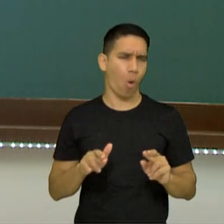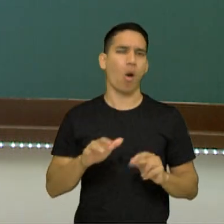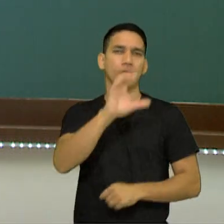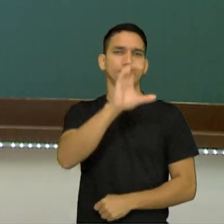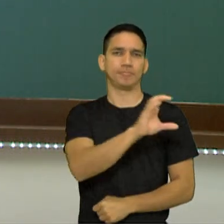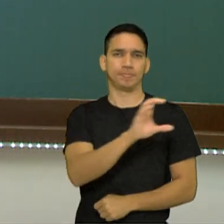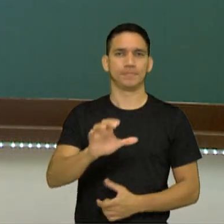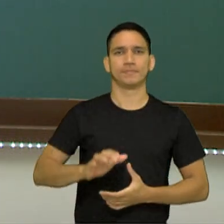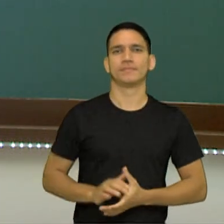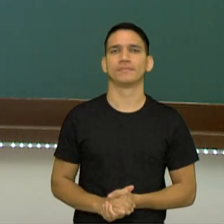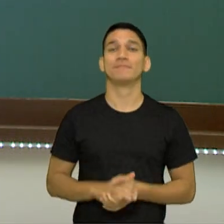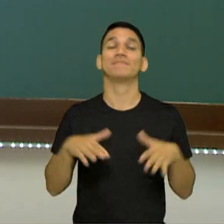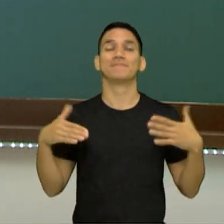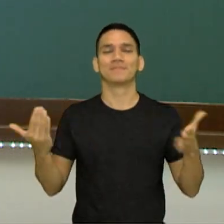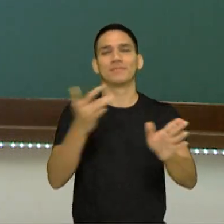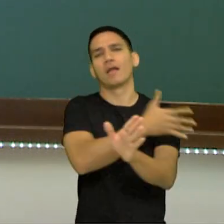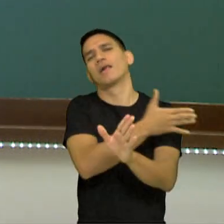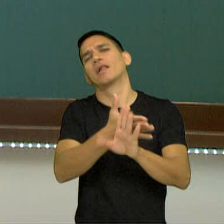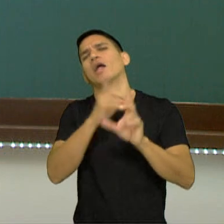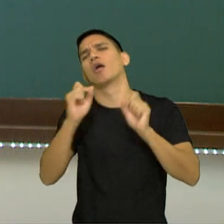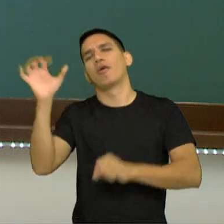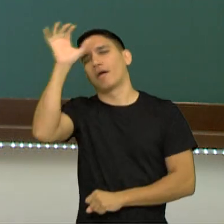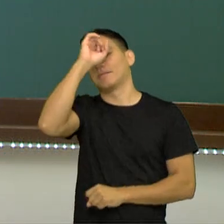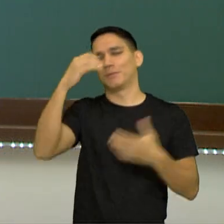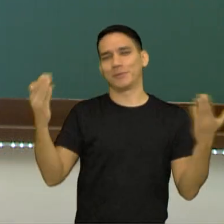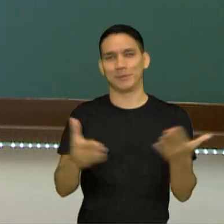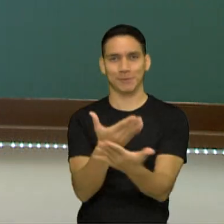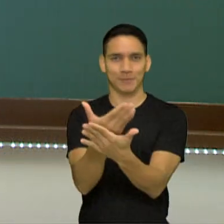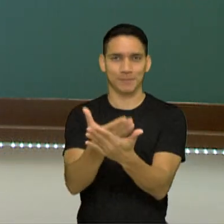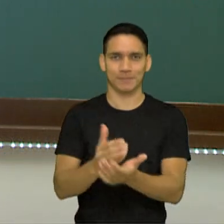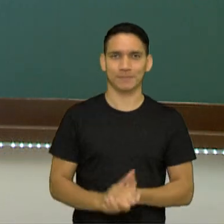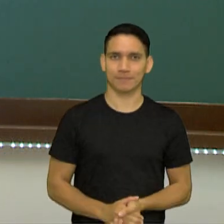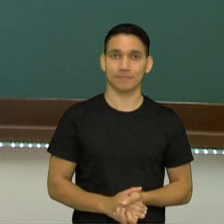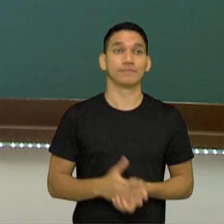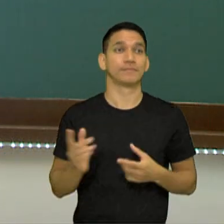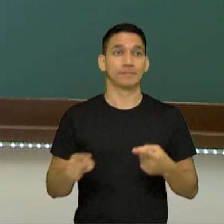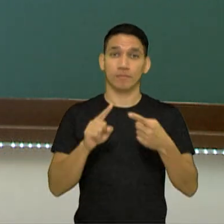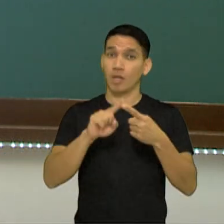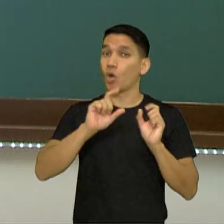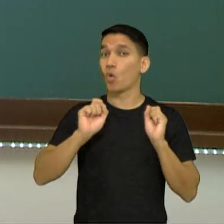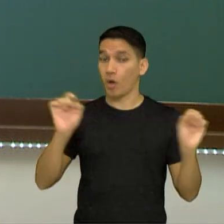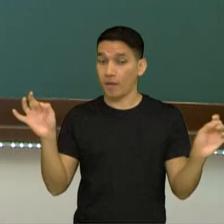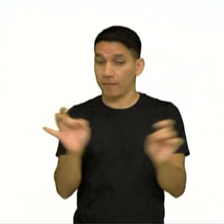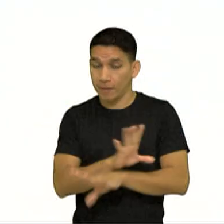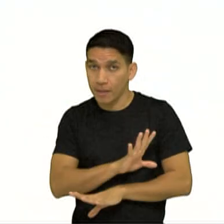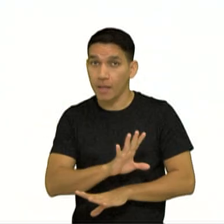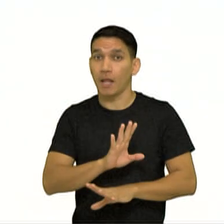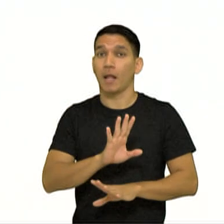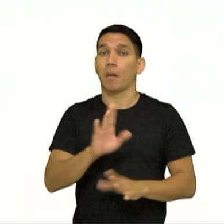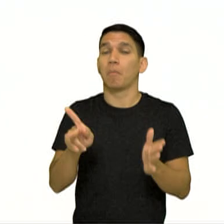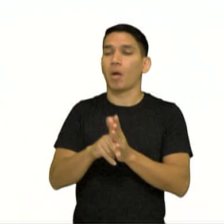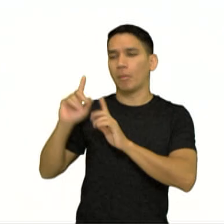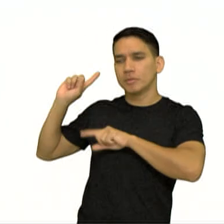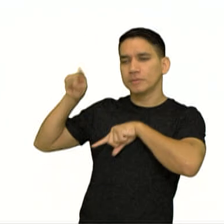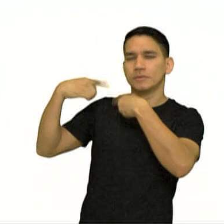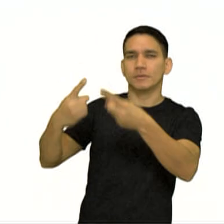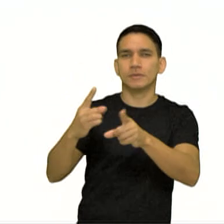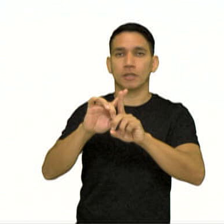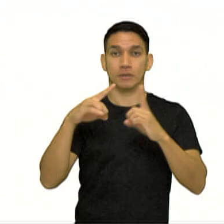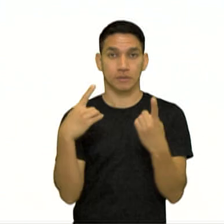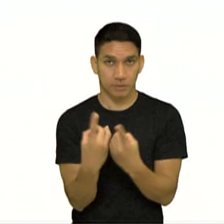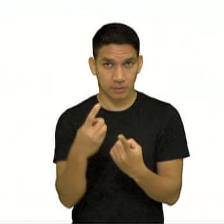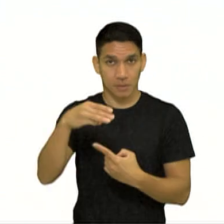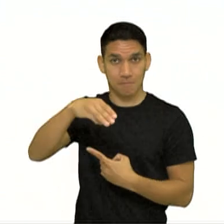Católica. Então, o que vimos nesta aula? Então, com o fim da dinastia Merovíngia, tem-se início a